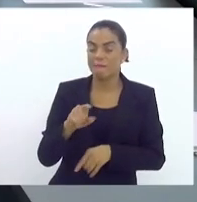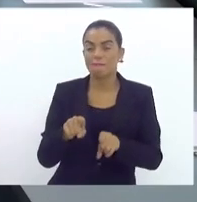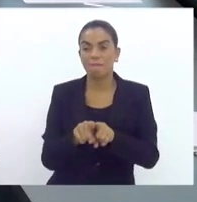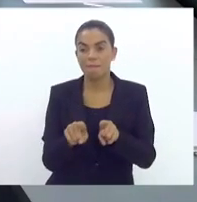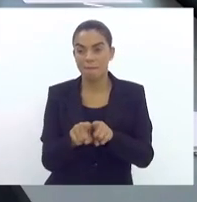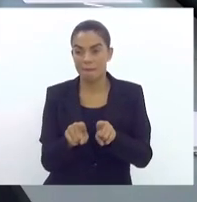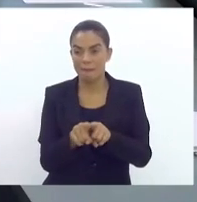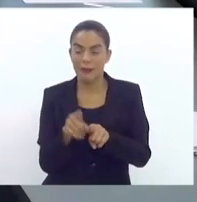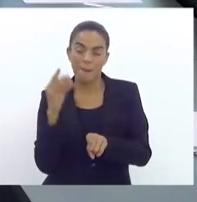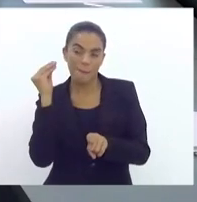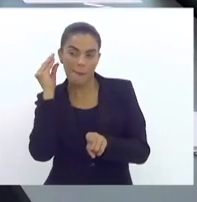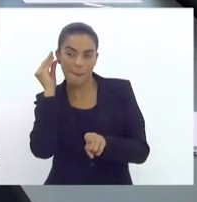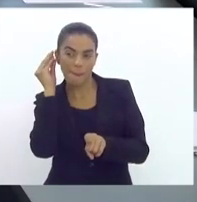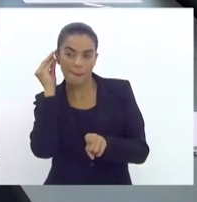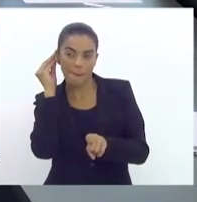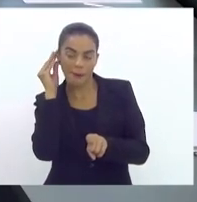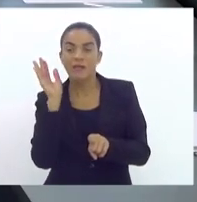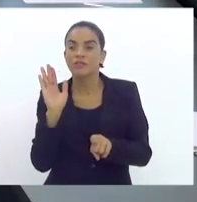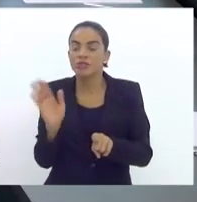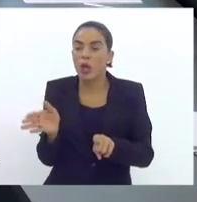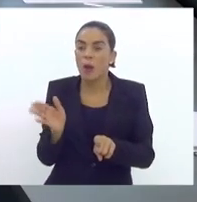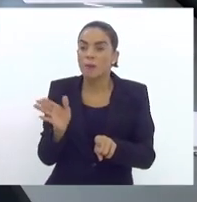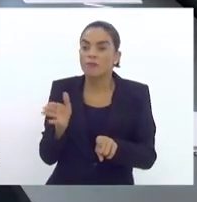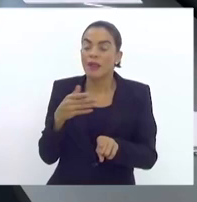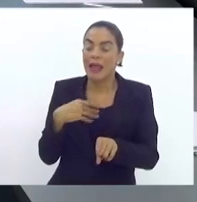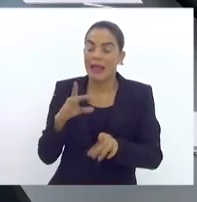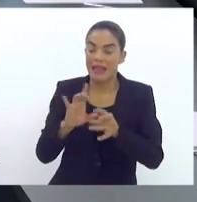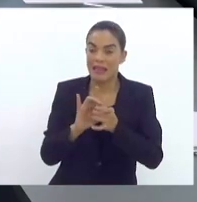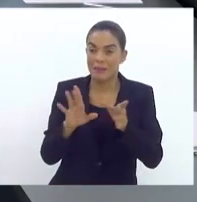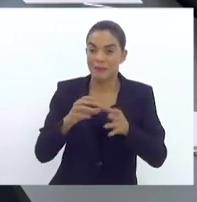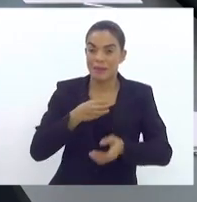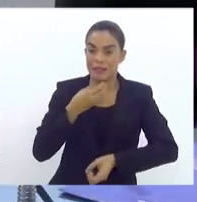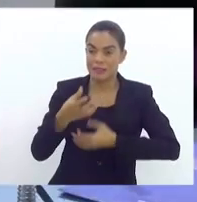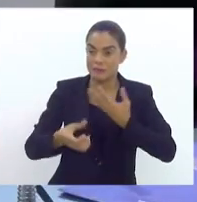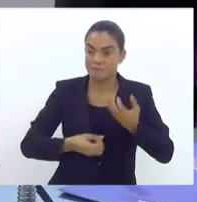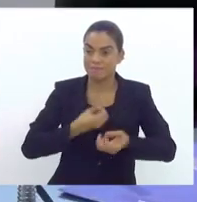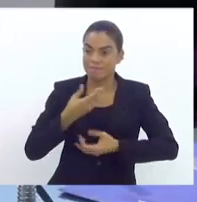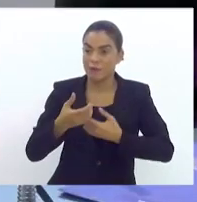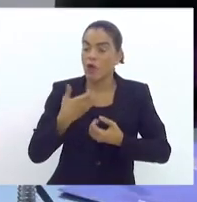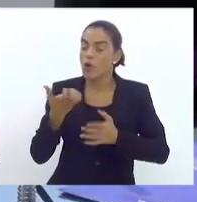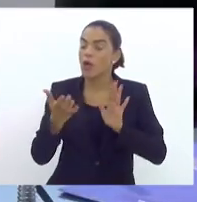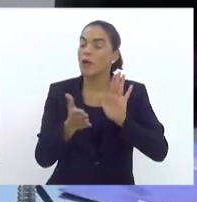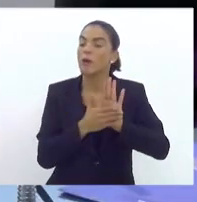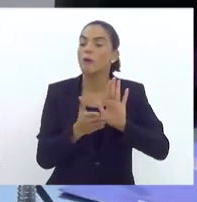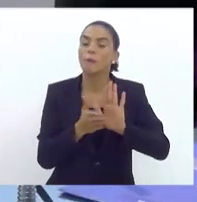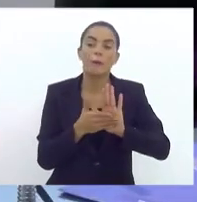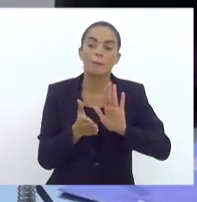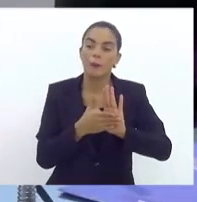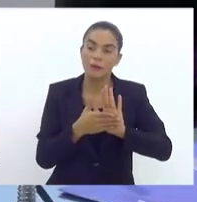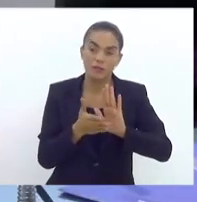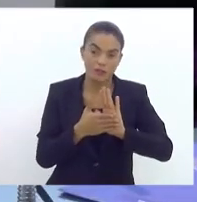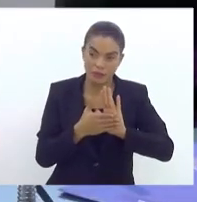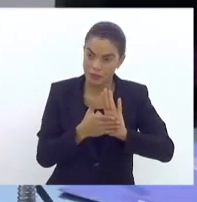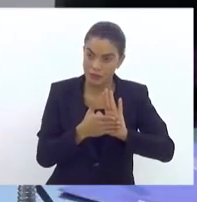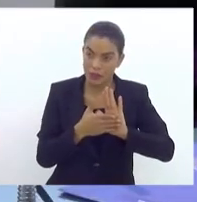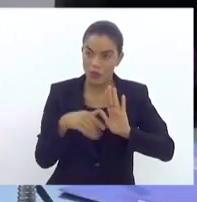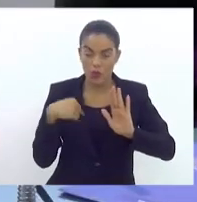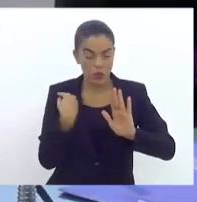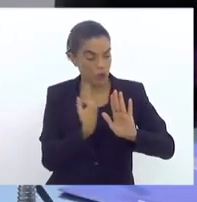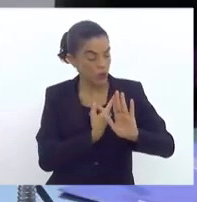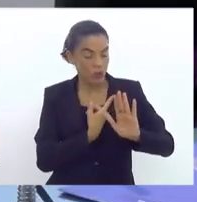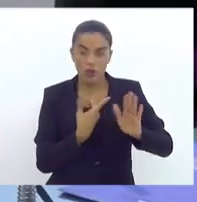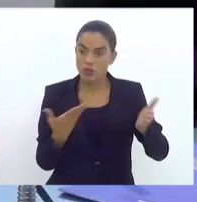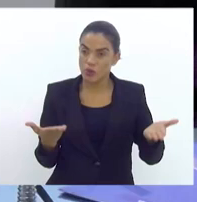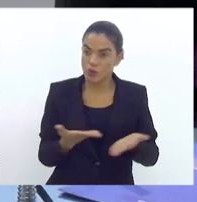chuchu aqui o próprio a liberdade da expressão Então eu queria sair daqui com uma proposta Eu queria que nós hoje